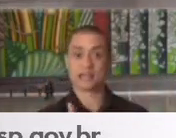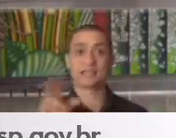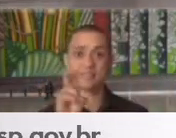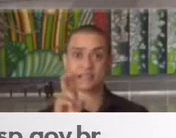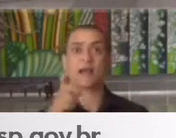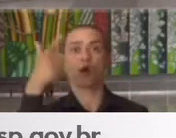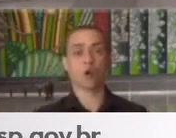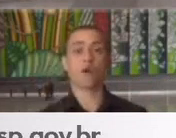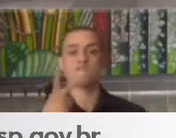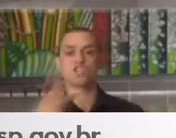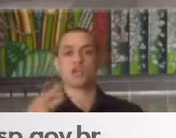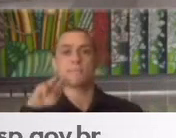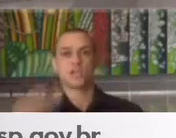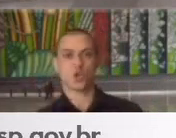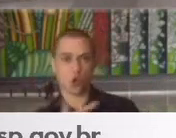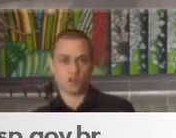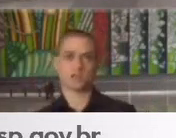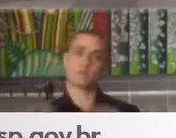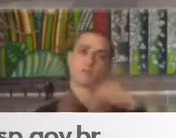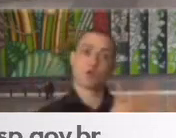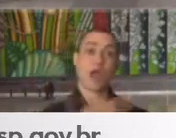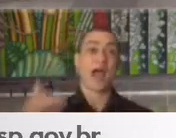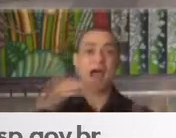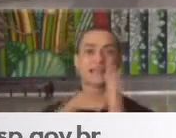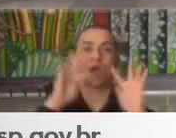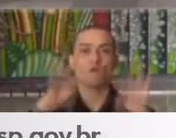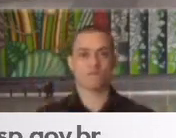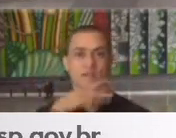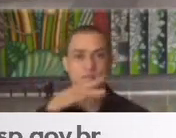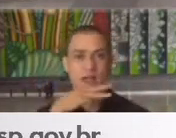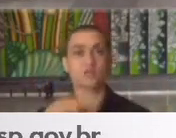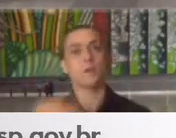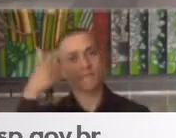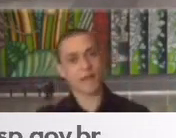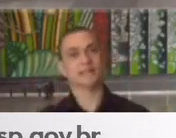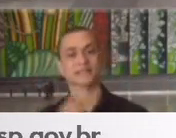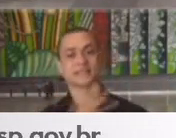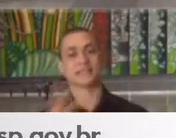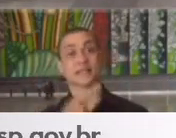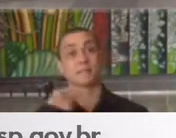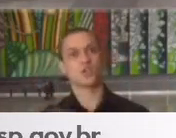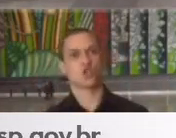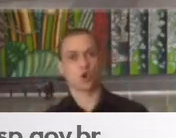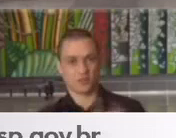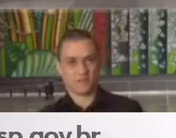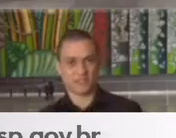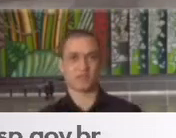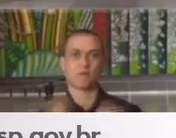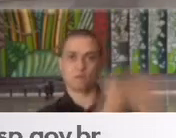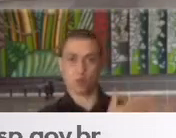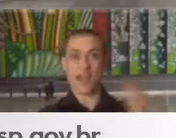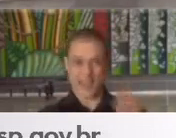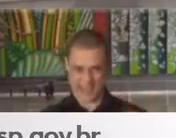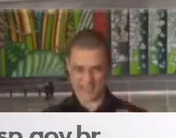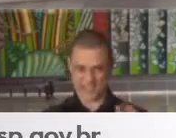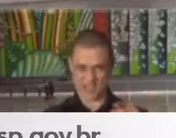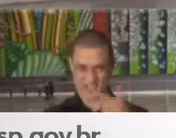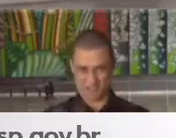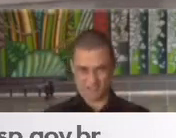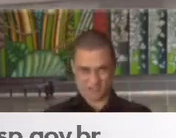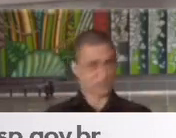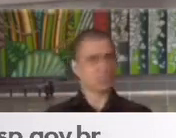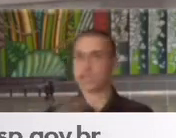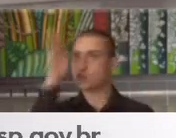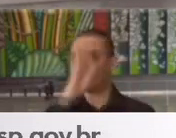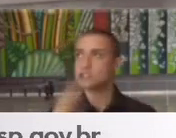até o final desse mês, de março, 33 milhões. Essas vacinas já estão distribuídas no Brasil